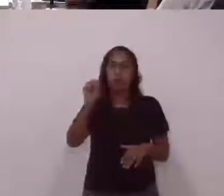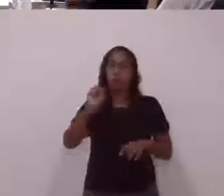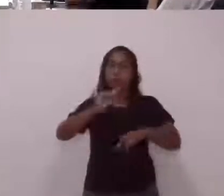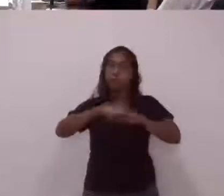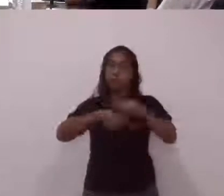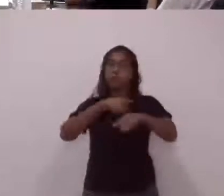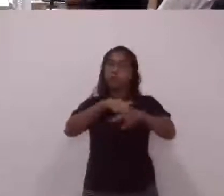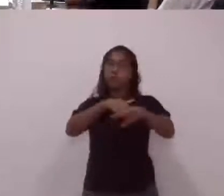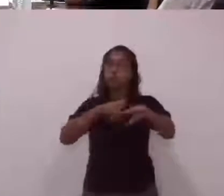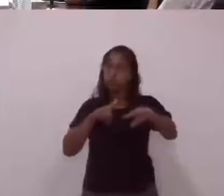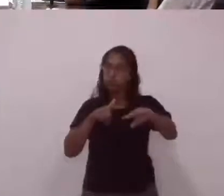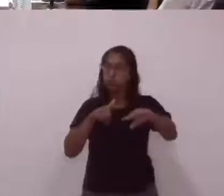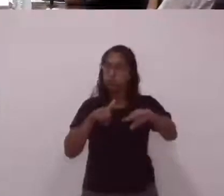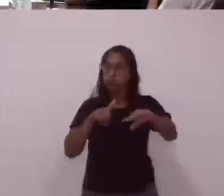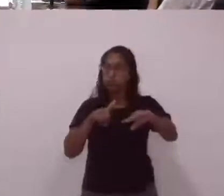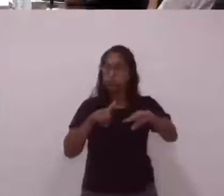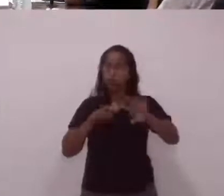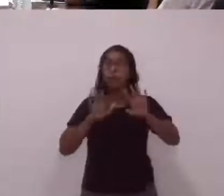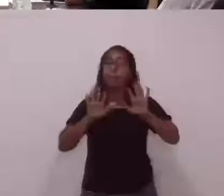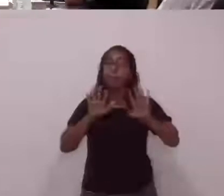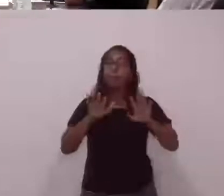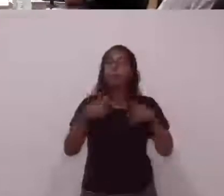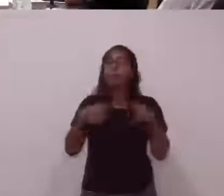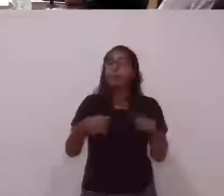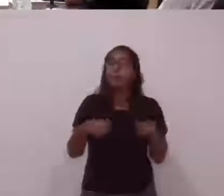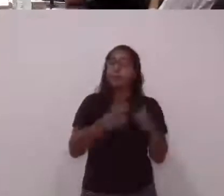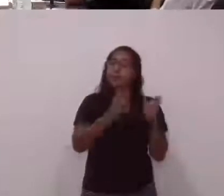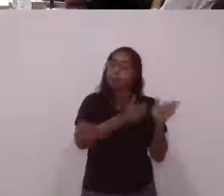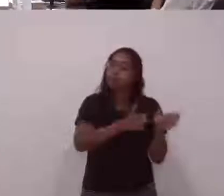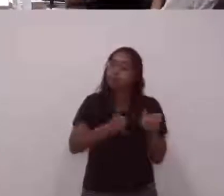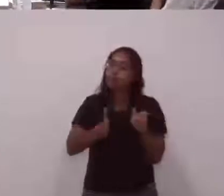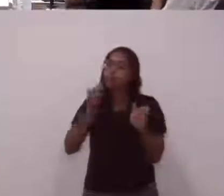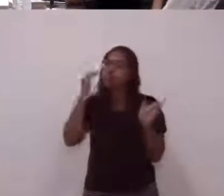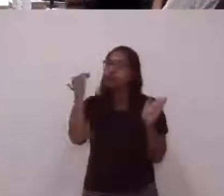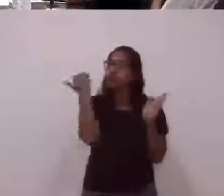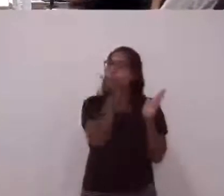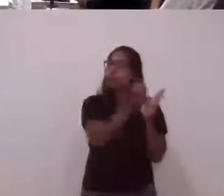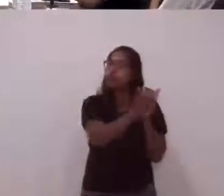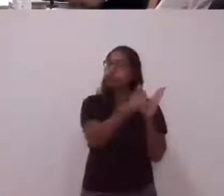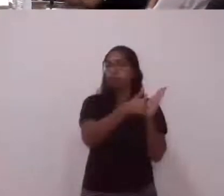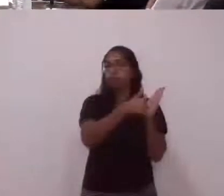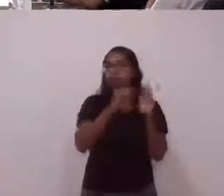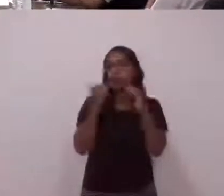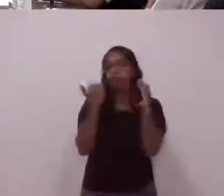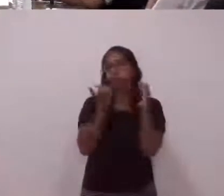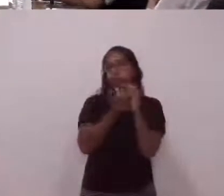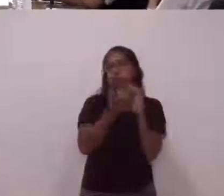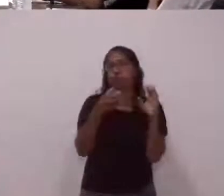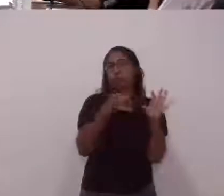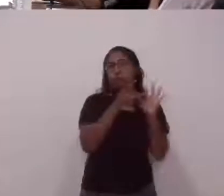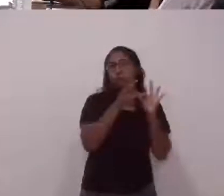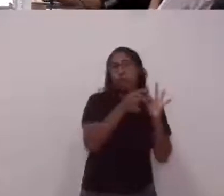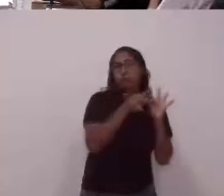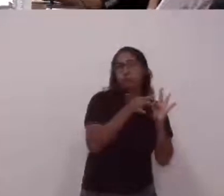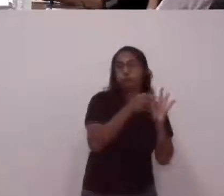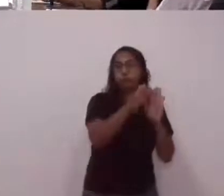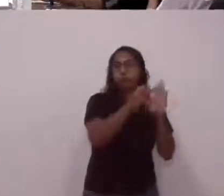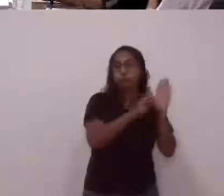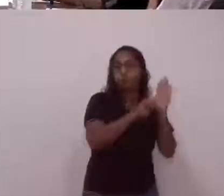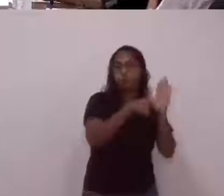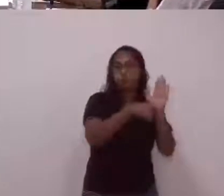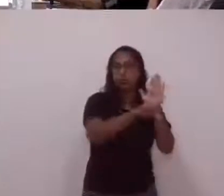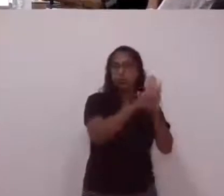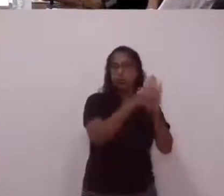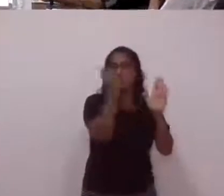então nós estamos seguindo o rito administrativo da Câmara Municipal vinculado ao artigo 201 e a 7 pelo decreto lei